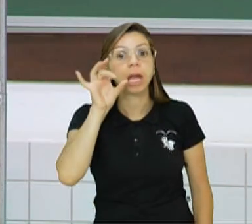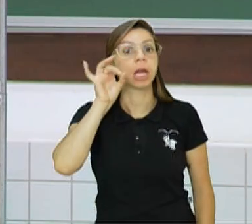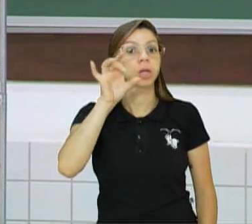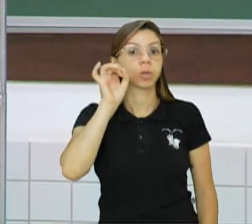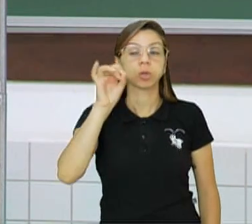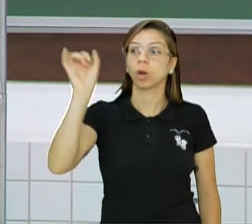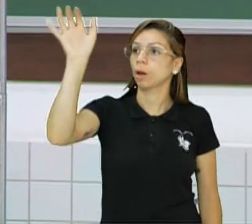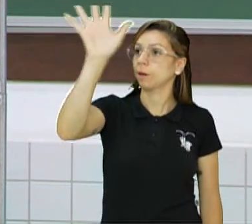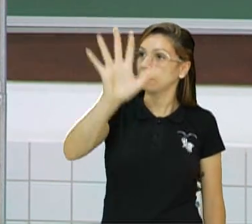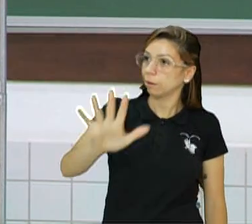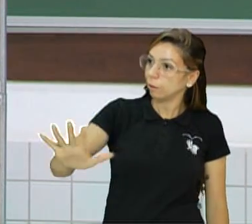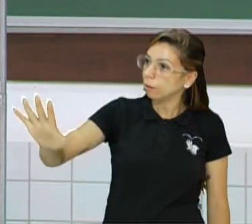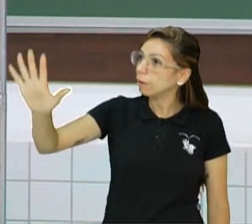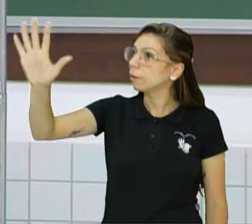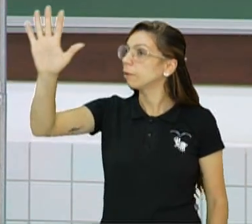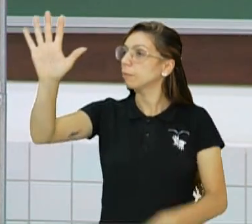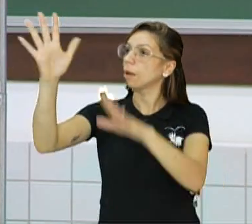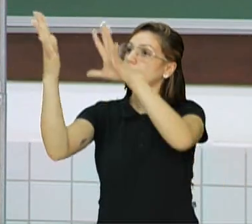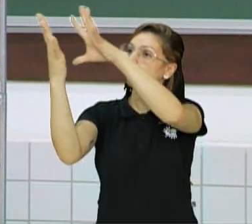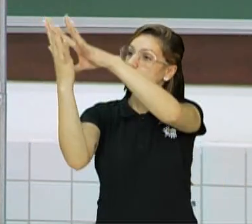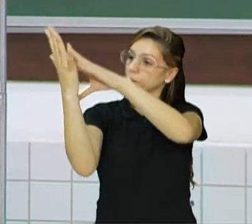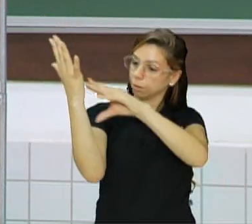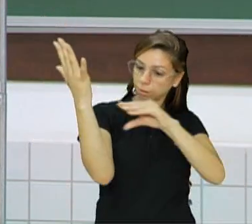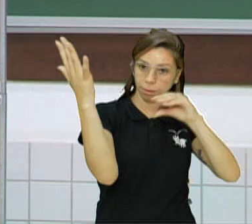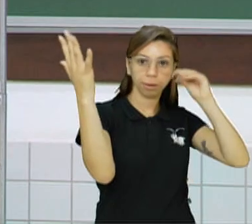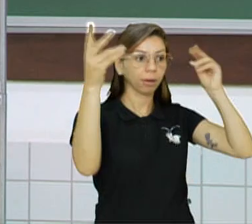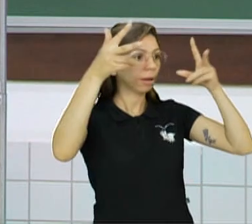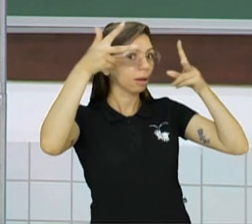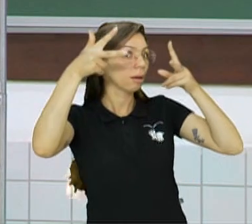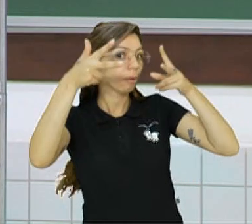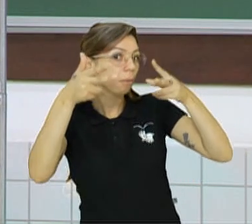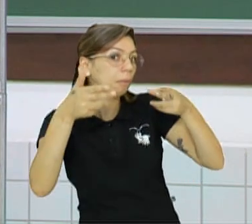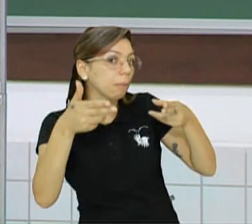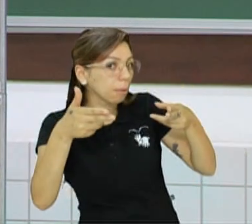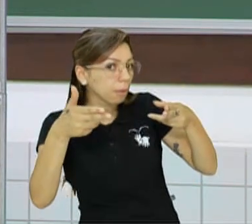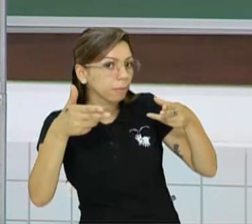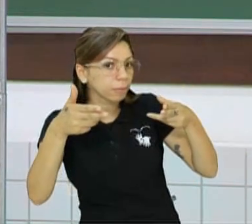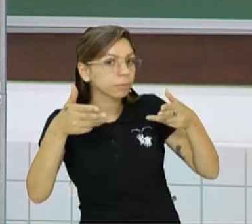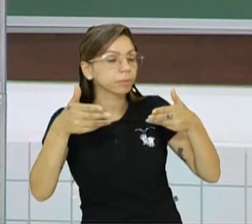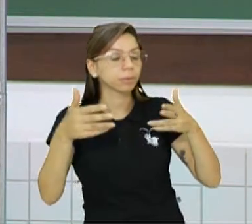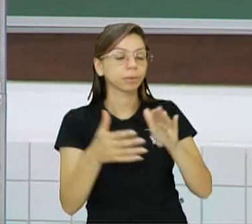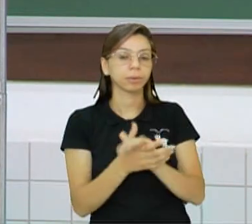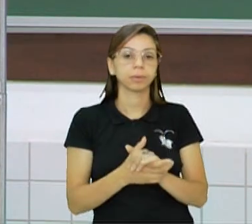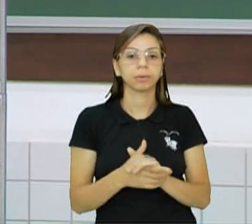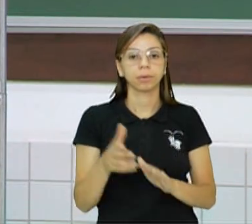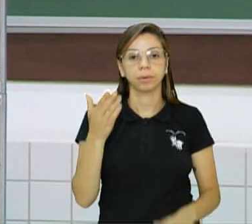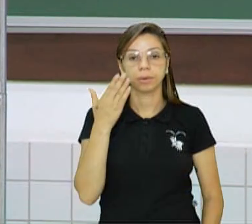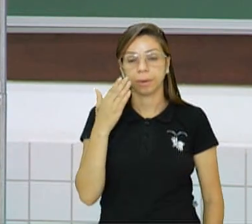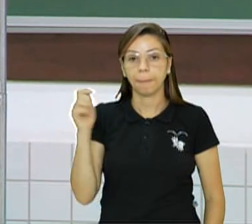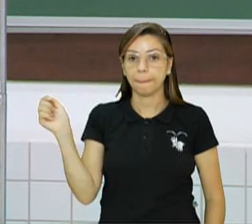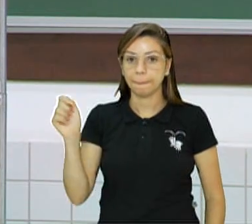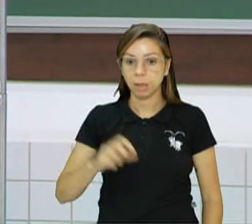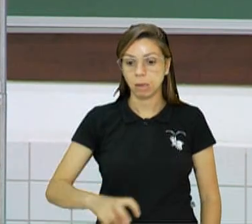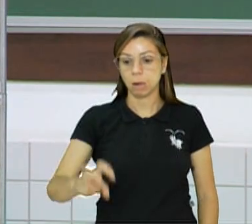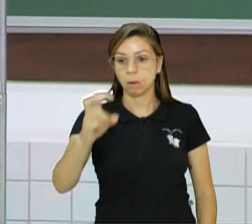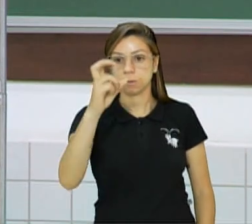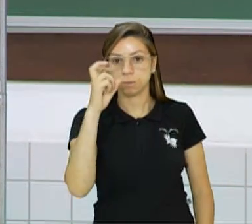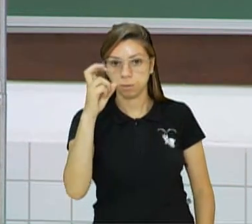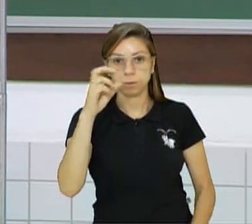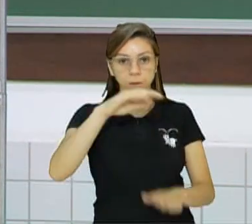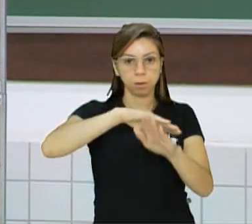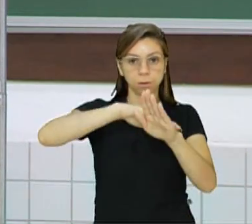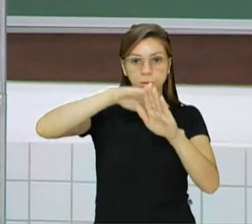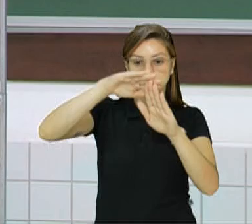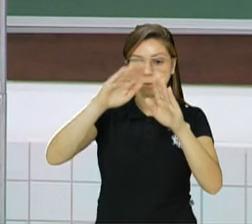na imagem e montar de acordo com a imagem, tá bom? Então, ali o pentágono tem que ter 5 lados, montando